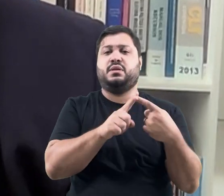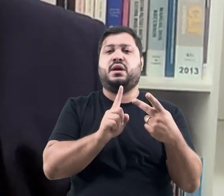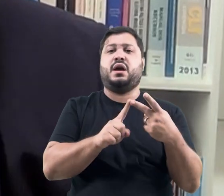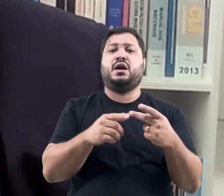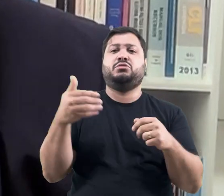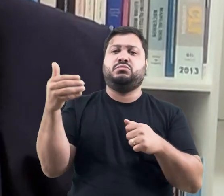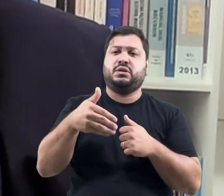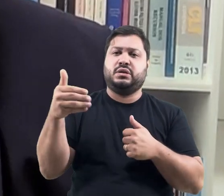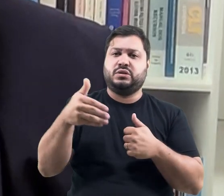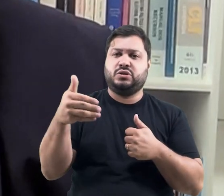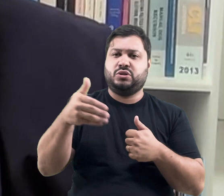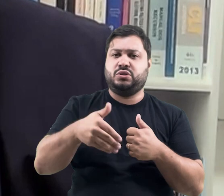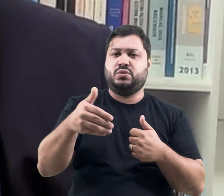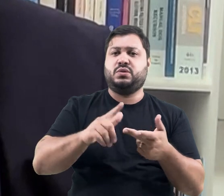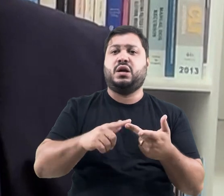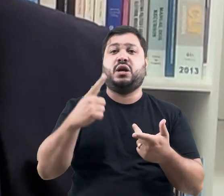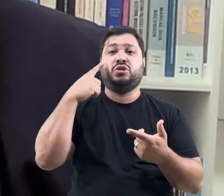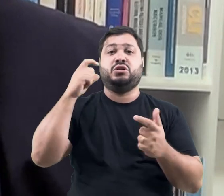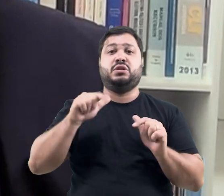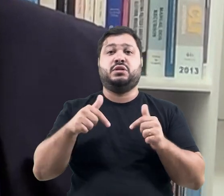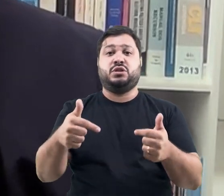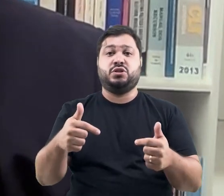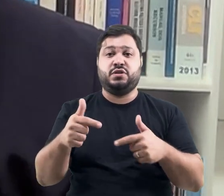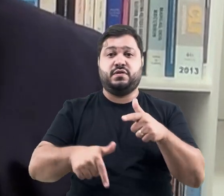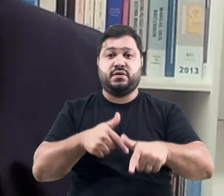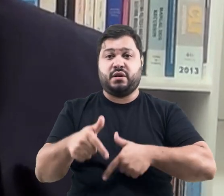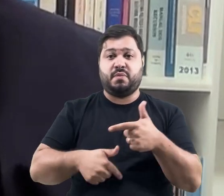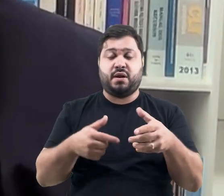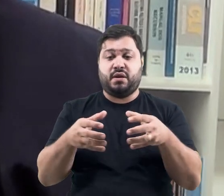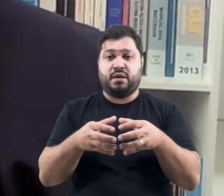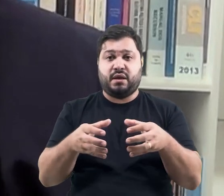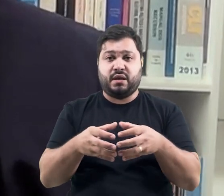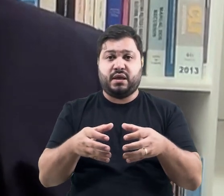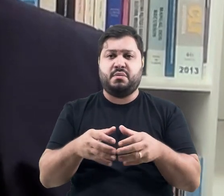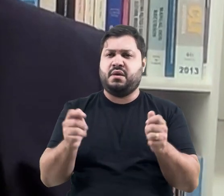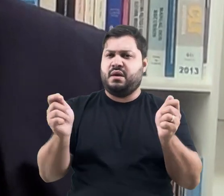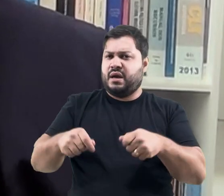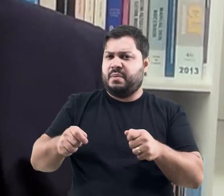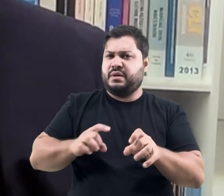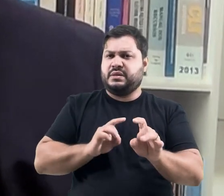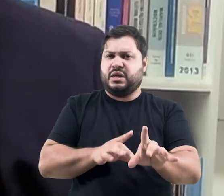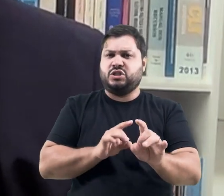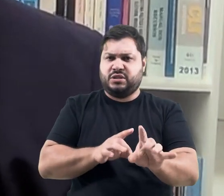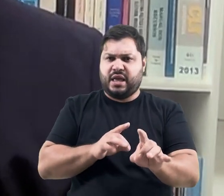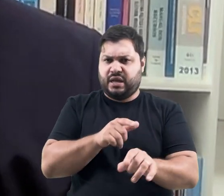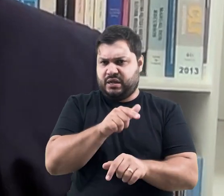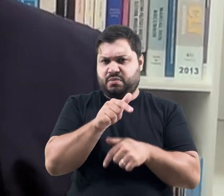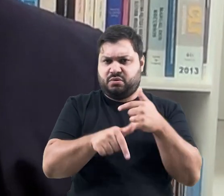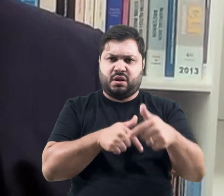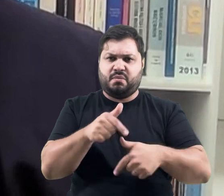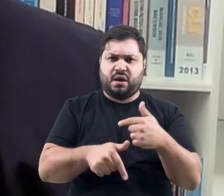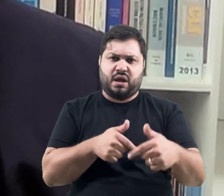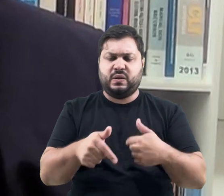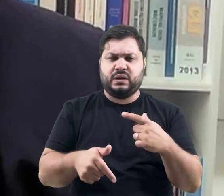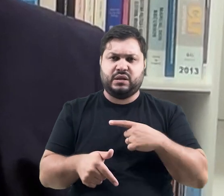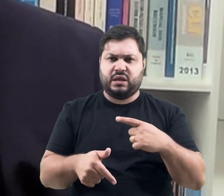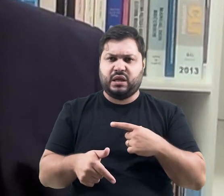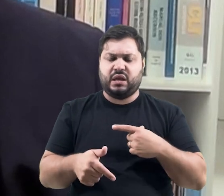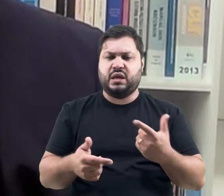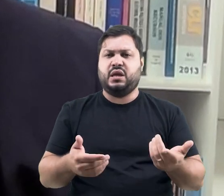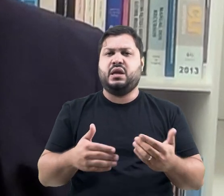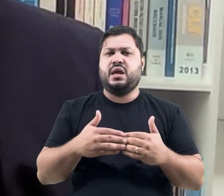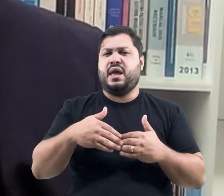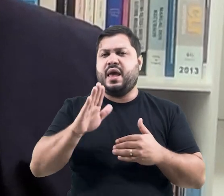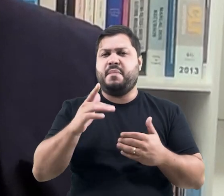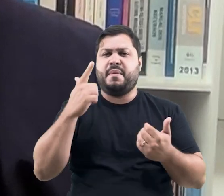avaliar responsabilidade, assiduidade, iniciativa, trabalho em equipe, né, capacidade técnica para aquele trabalho que ele